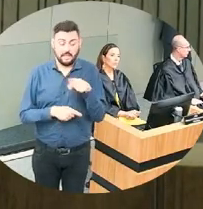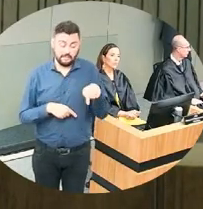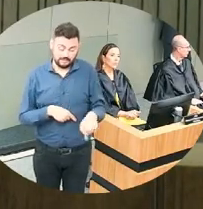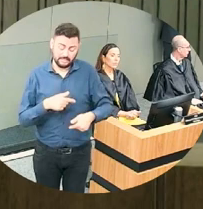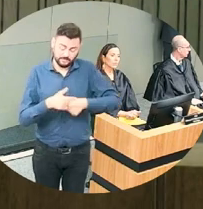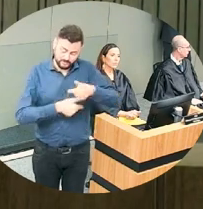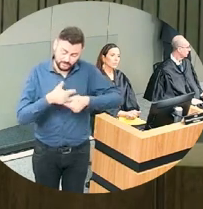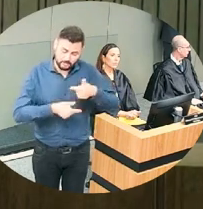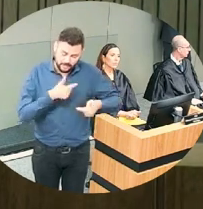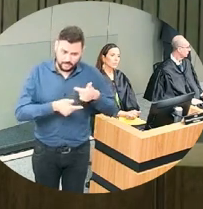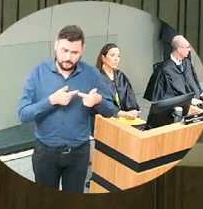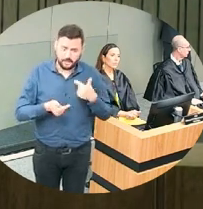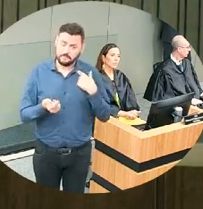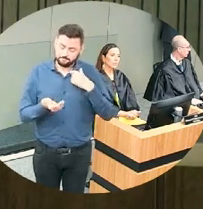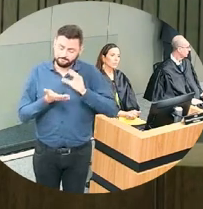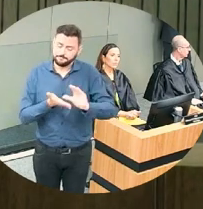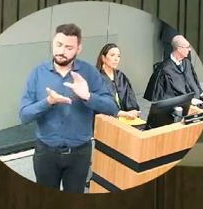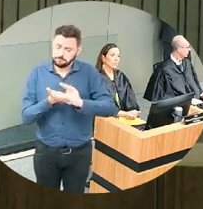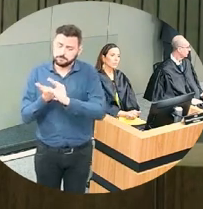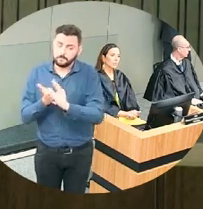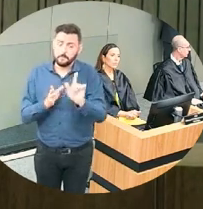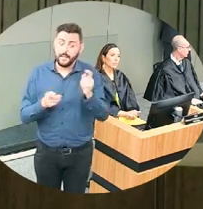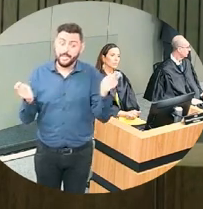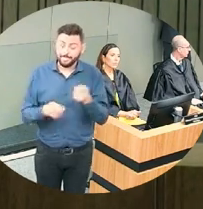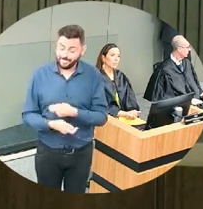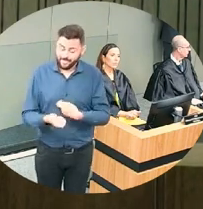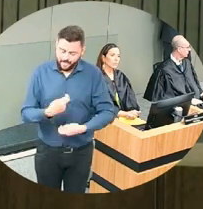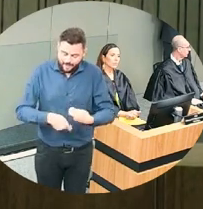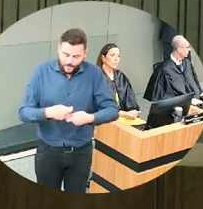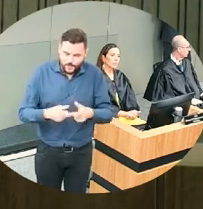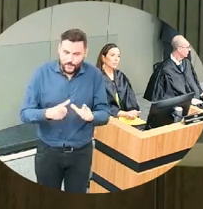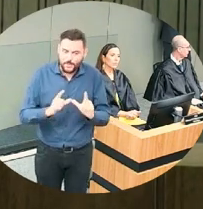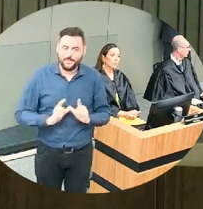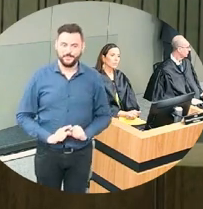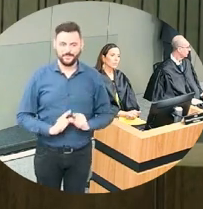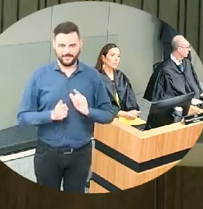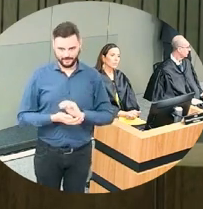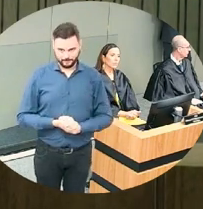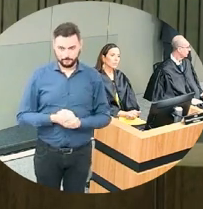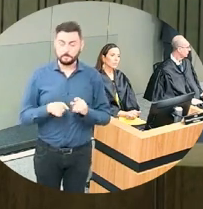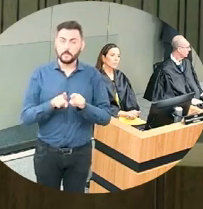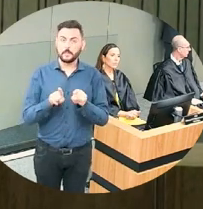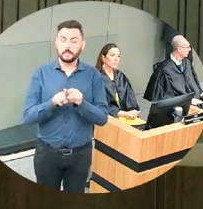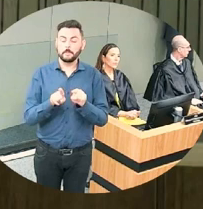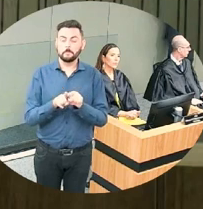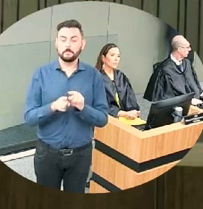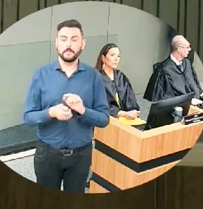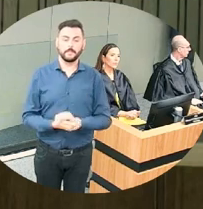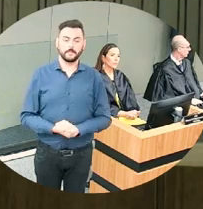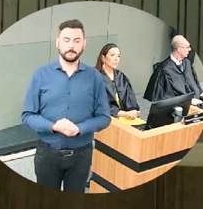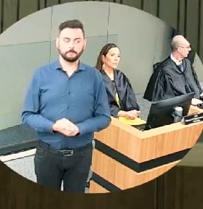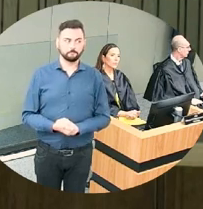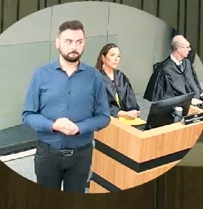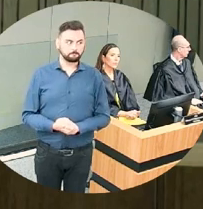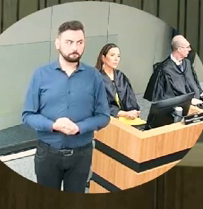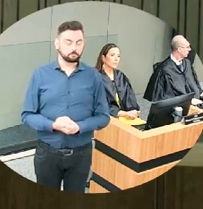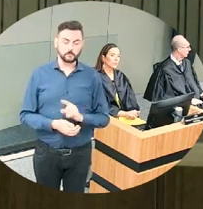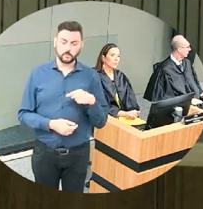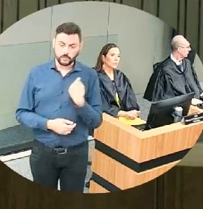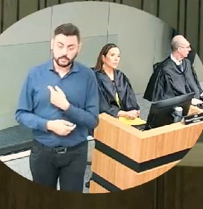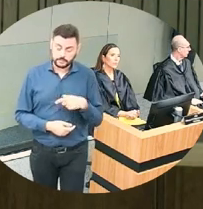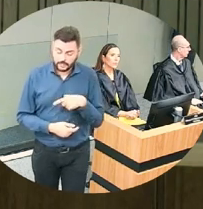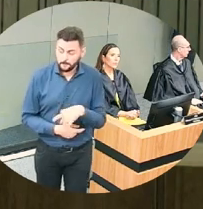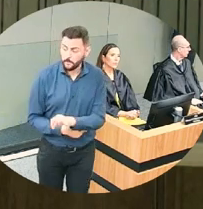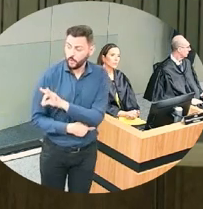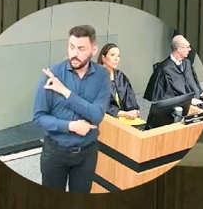Aquiles né na área da segurança institucional vocês podem ver a nossa hoje nós temos uma polícia